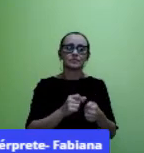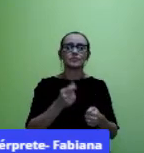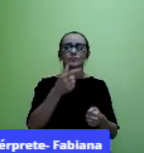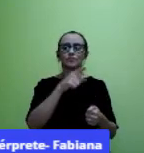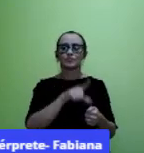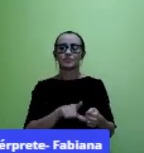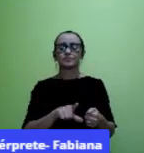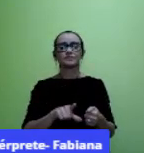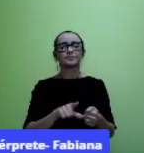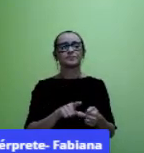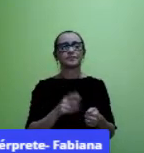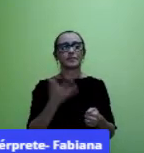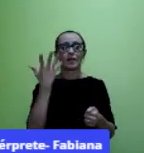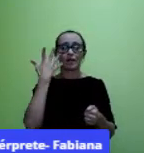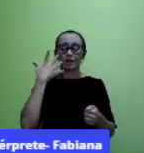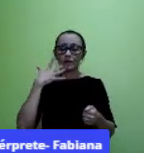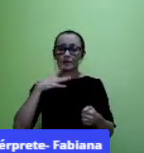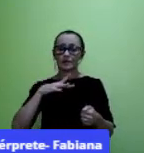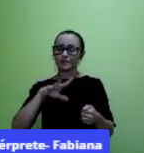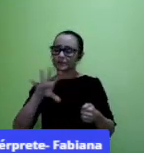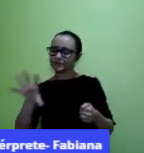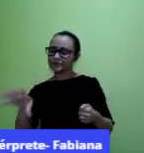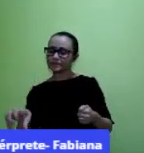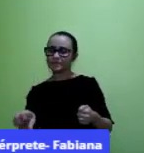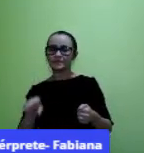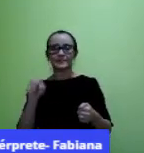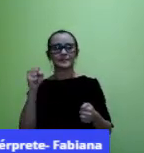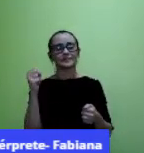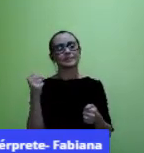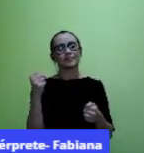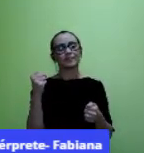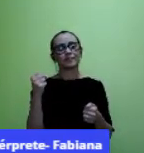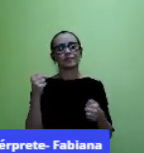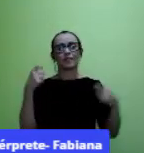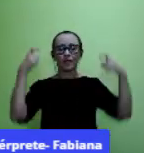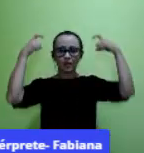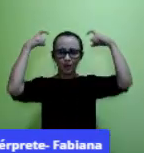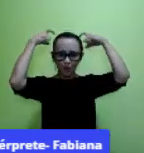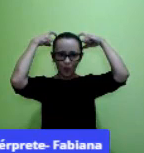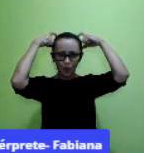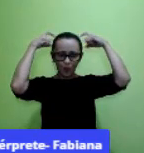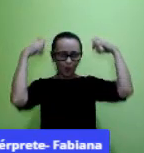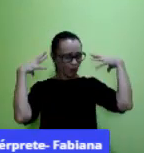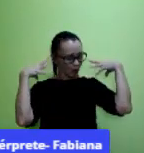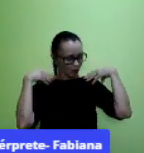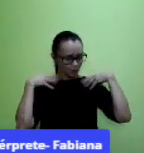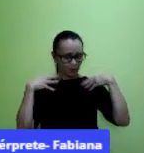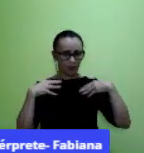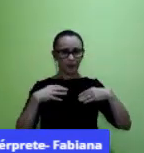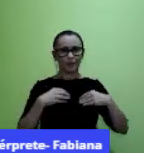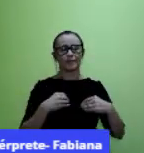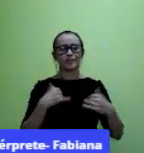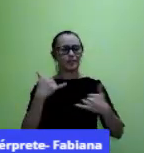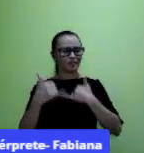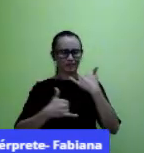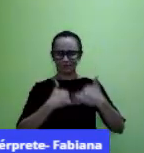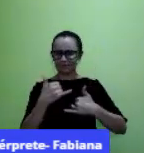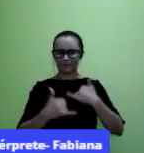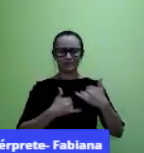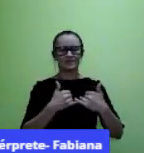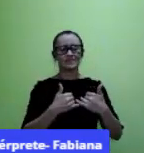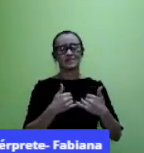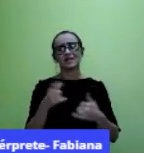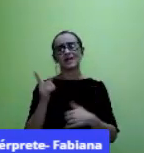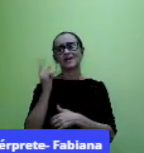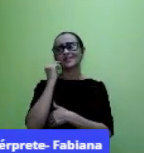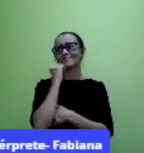Essa criança vai pegar um brinquedo, um homenzinho, um urso de pelúcia, Ah, mas lá onde eu tenho as crianças são tão